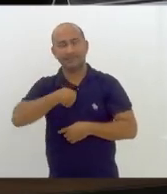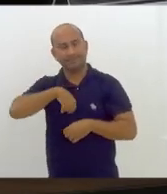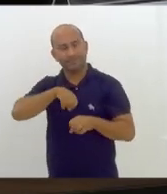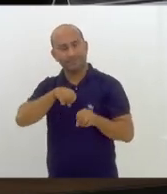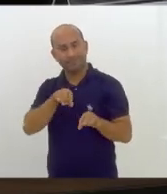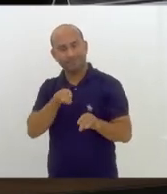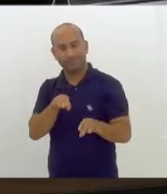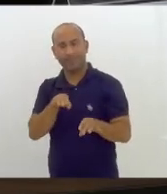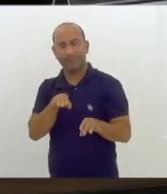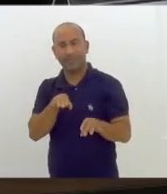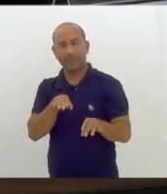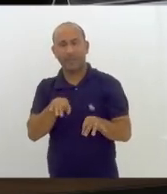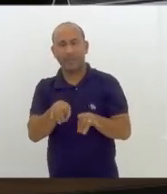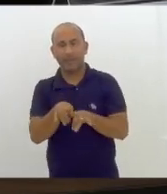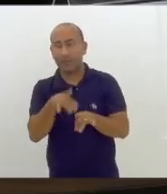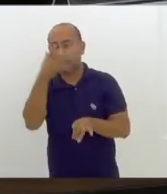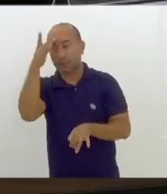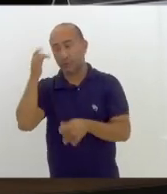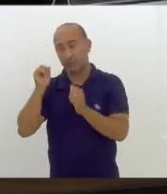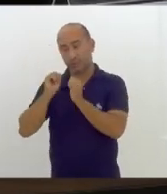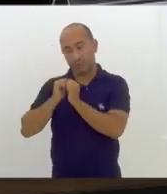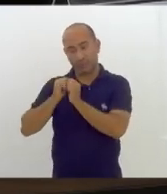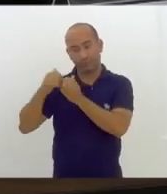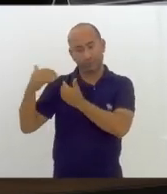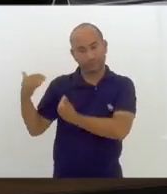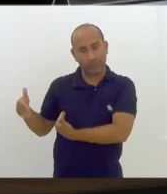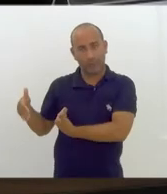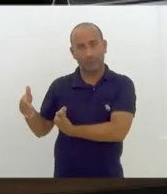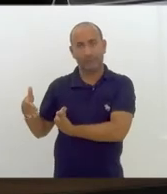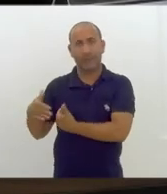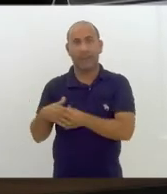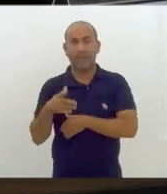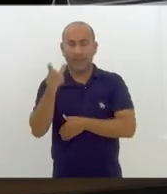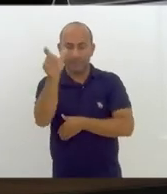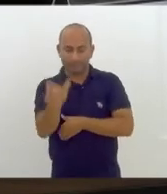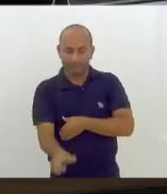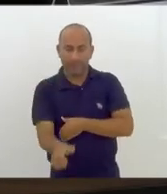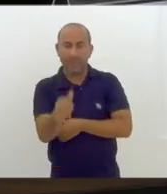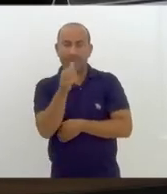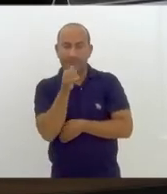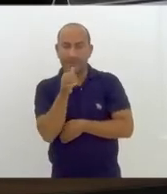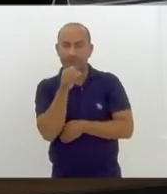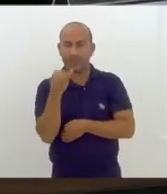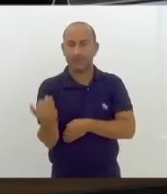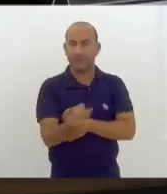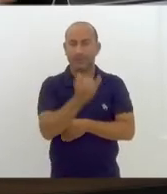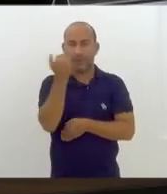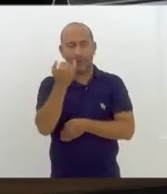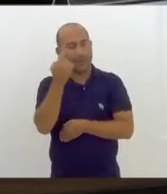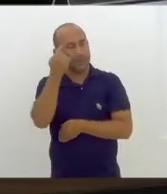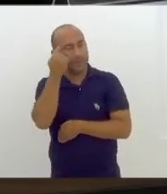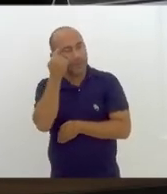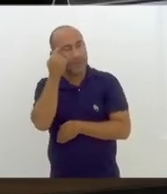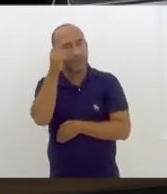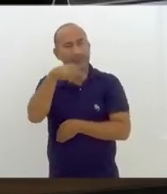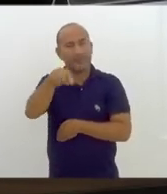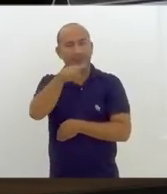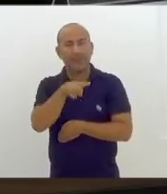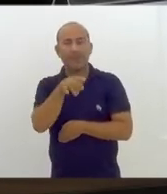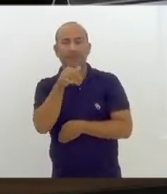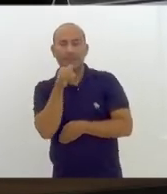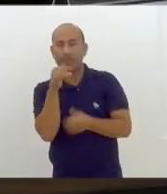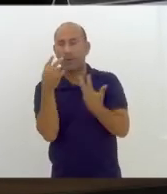e eduque quem está ao nosso lado e ao nosso redor. Ele é um grande exemplo, e eu espero que vocês todos saiam daqui com esse